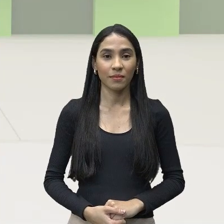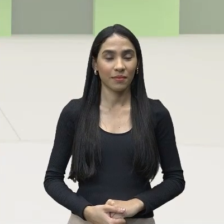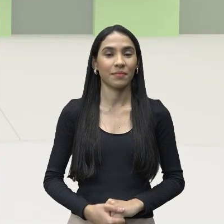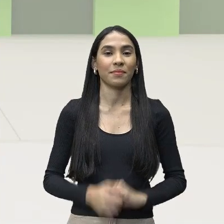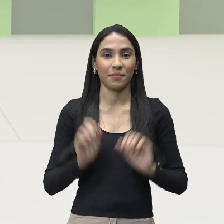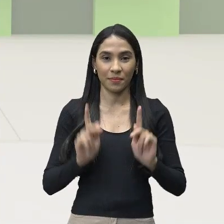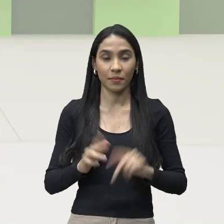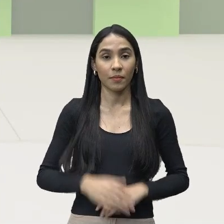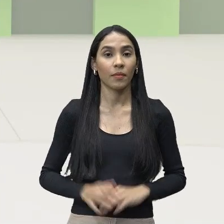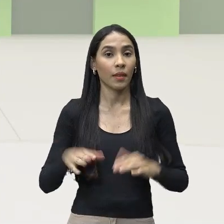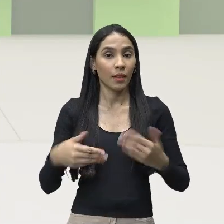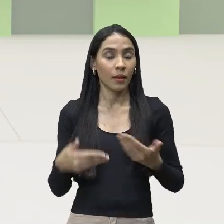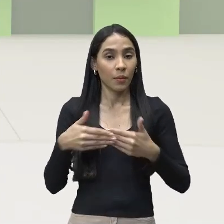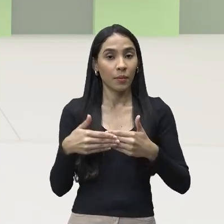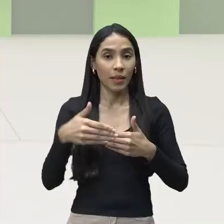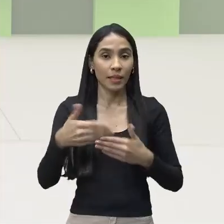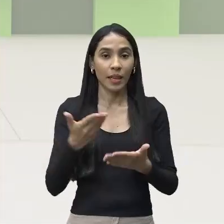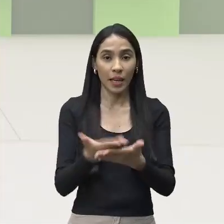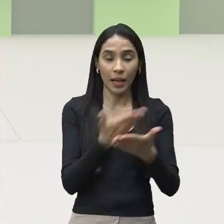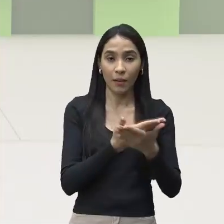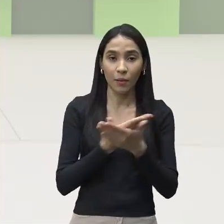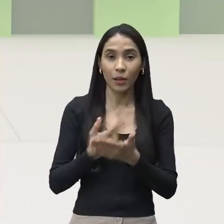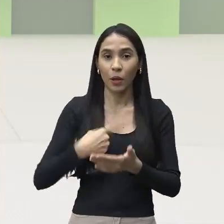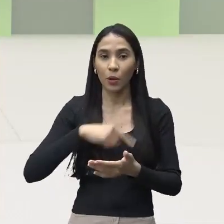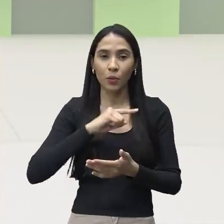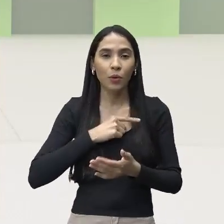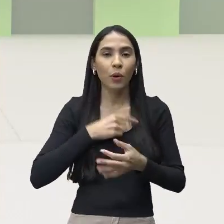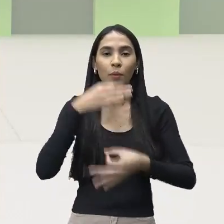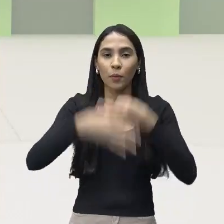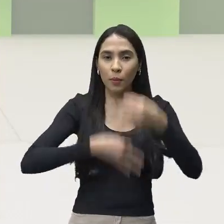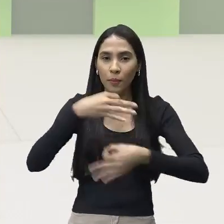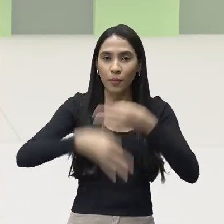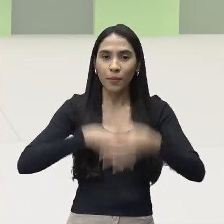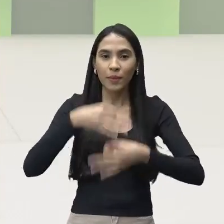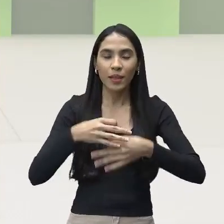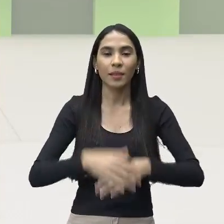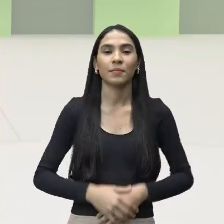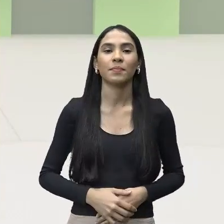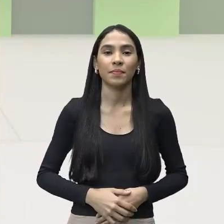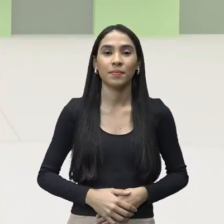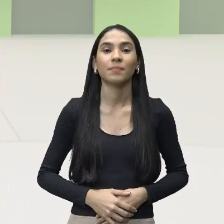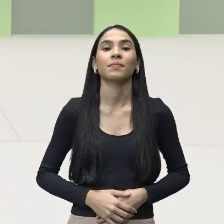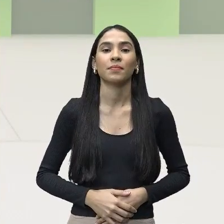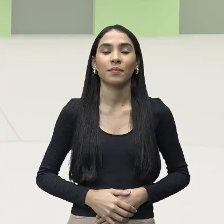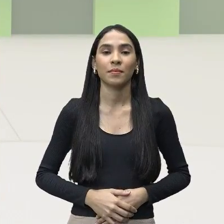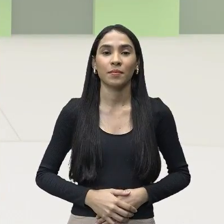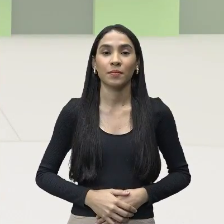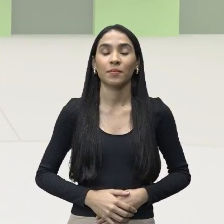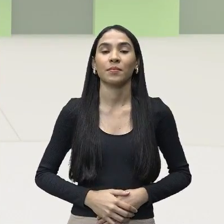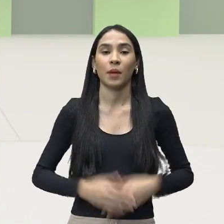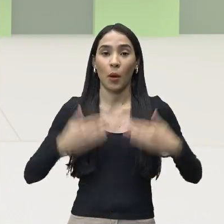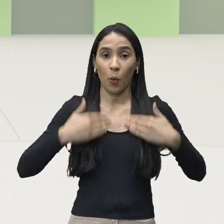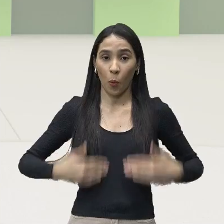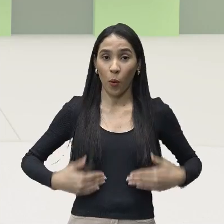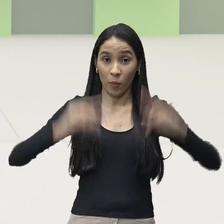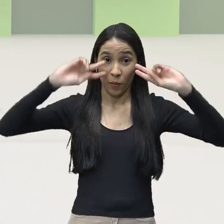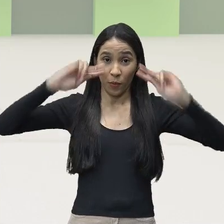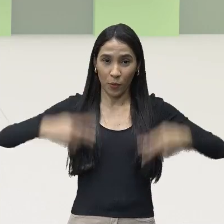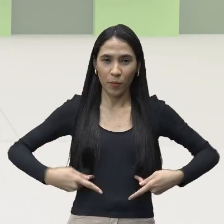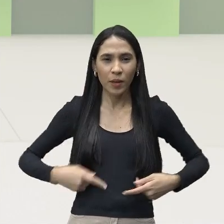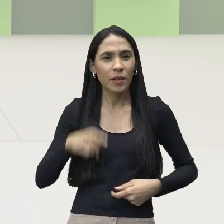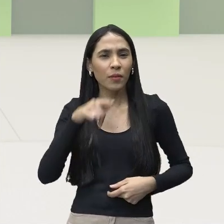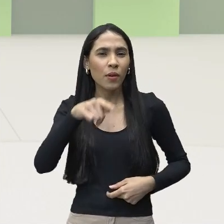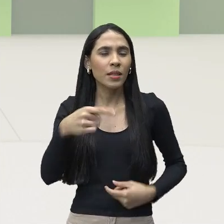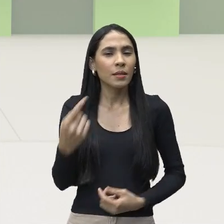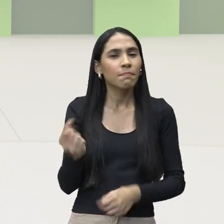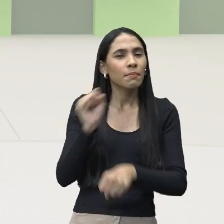Muito bem, para iniciarmos aí a nossa aula, vamos comentar um pouquinho sobre essa máquina que nós chamamos de corpo humano, né? Você já parou